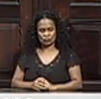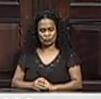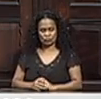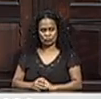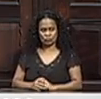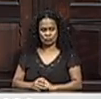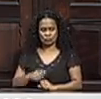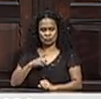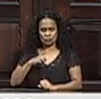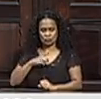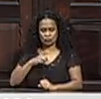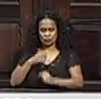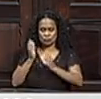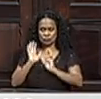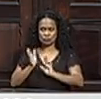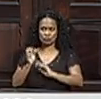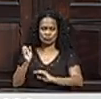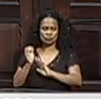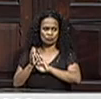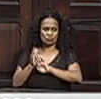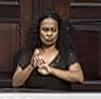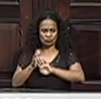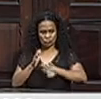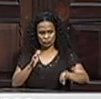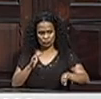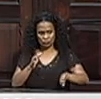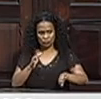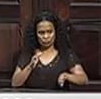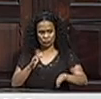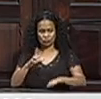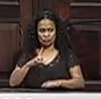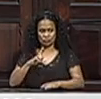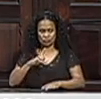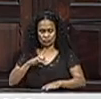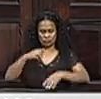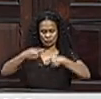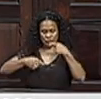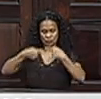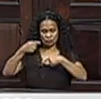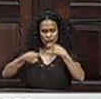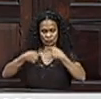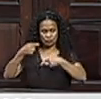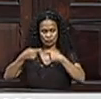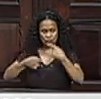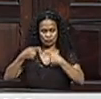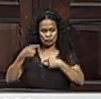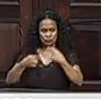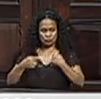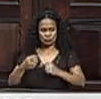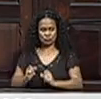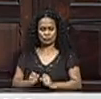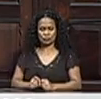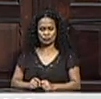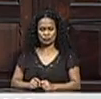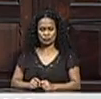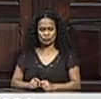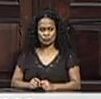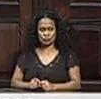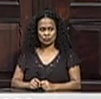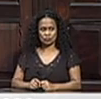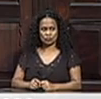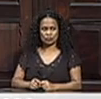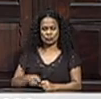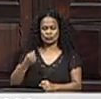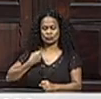dentro de rejeitá-la, mas teve um debate inconcluso, Professor 2. que é a